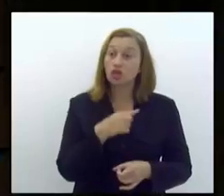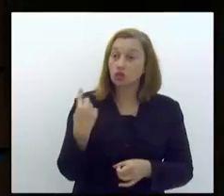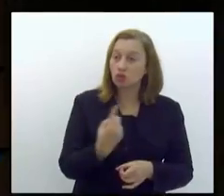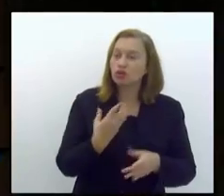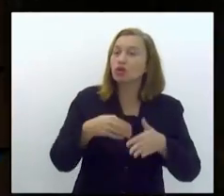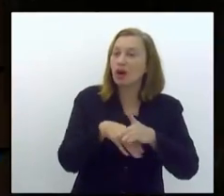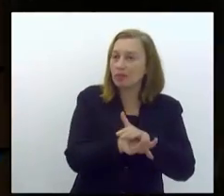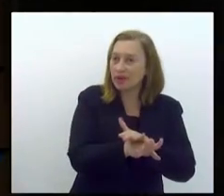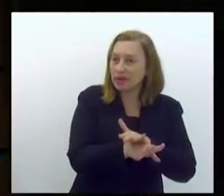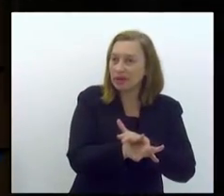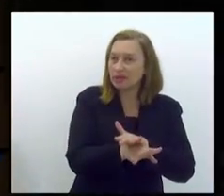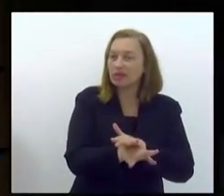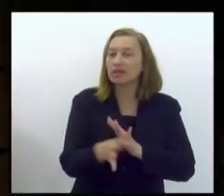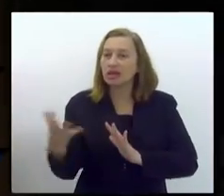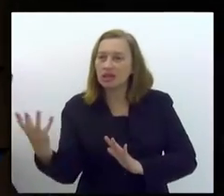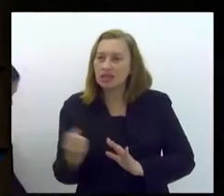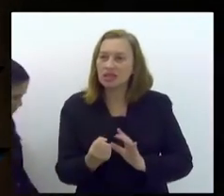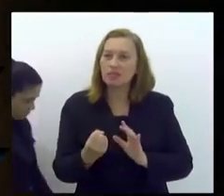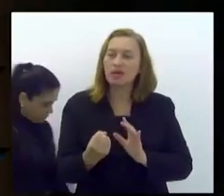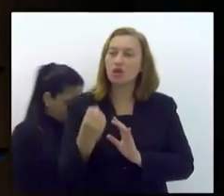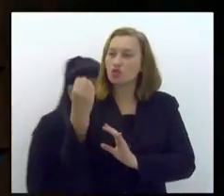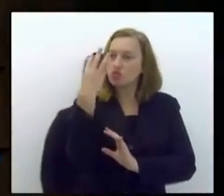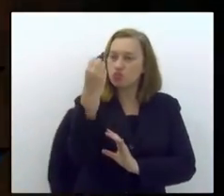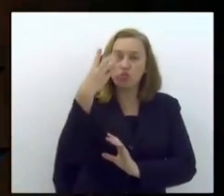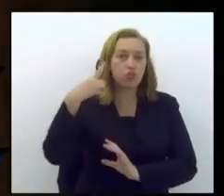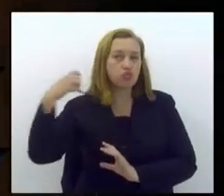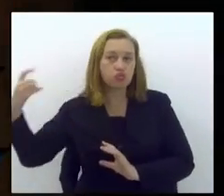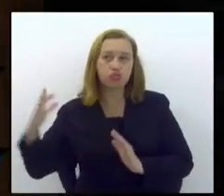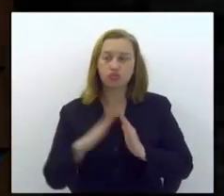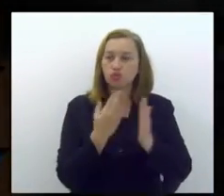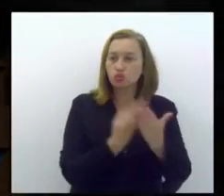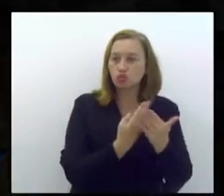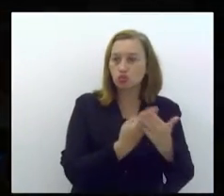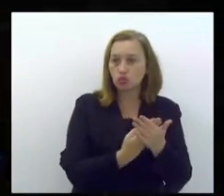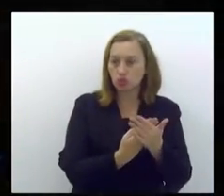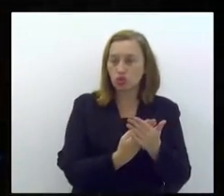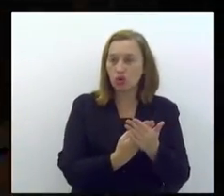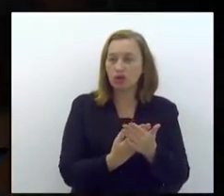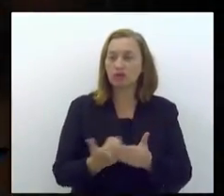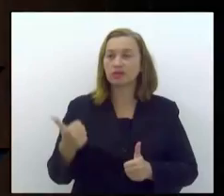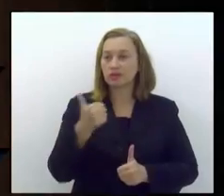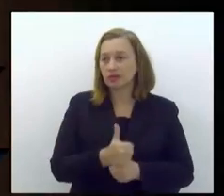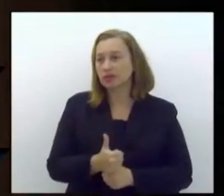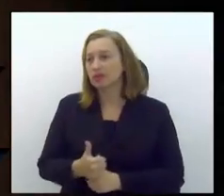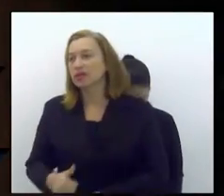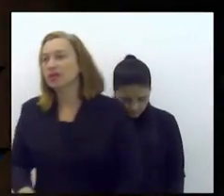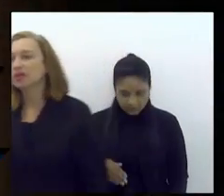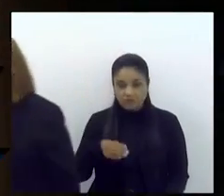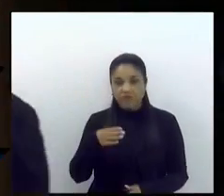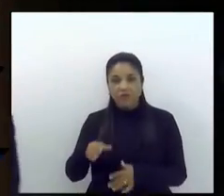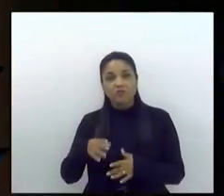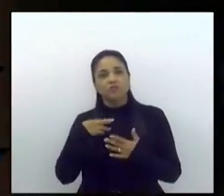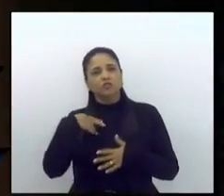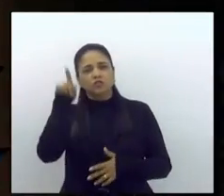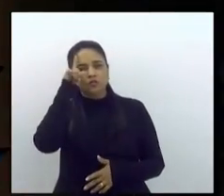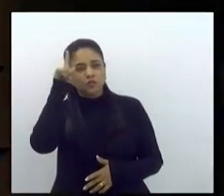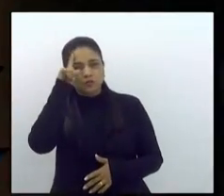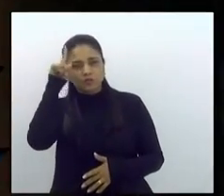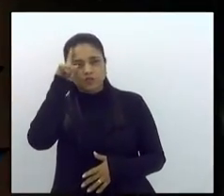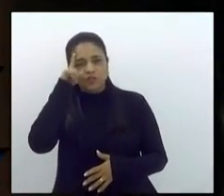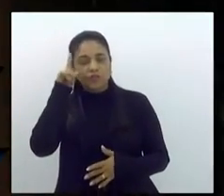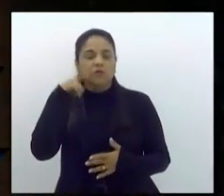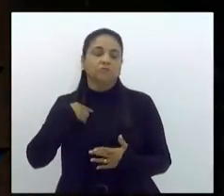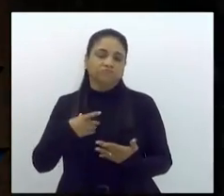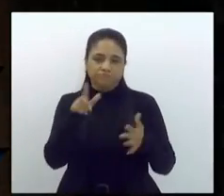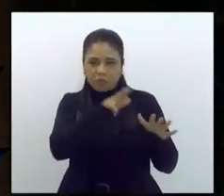acostumados a receber sinais sonoros nas escolas Todos nós temos isso como uma rotina e de forma